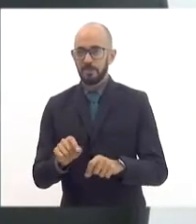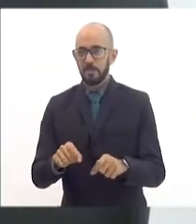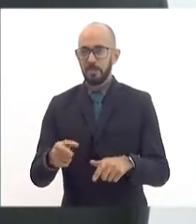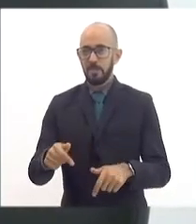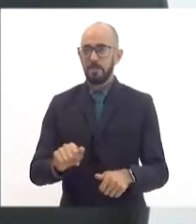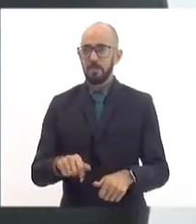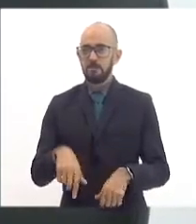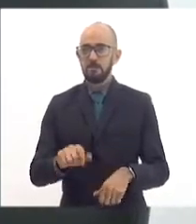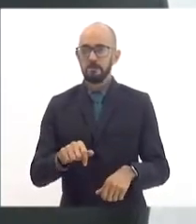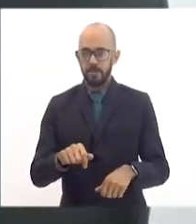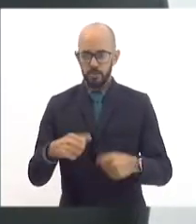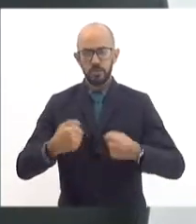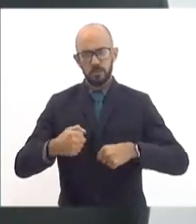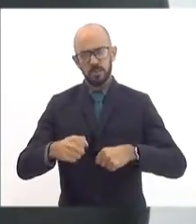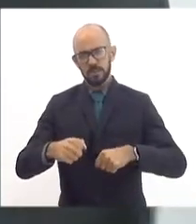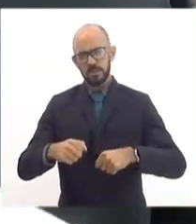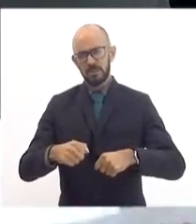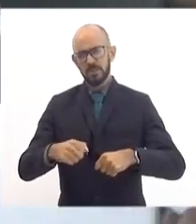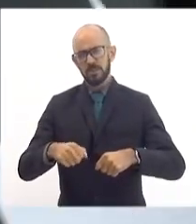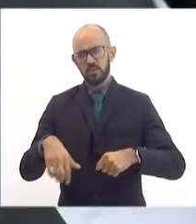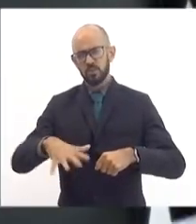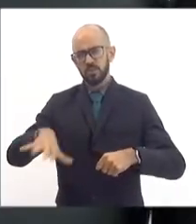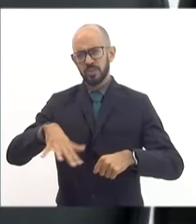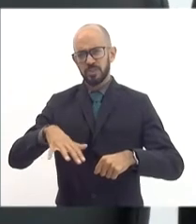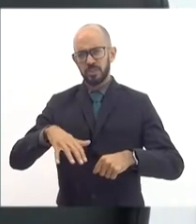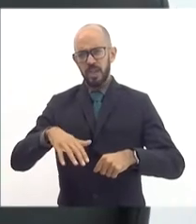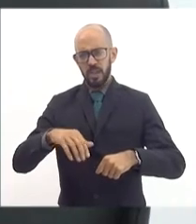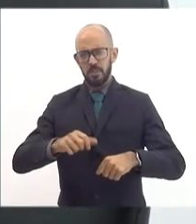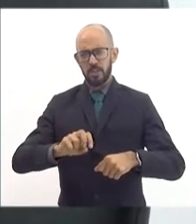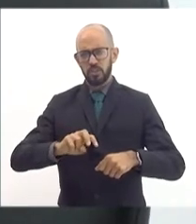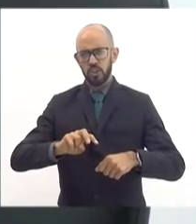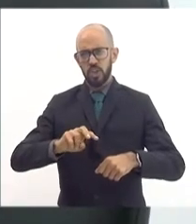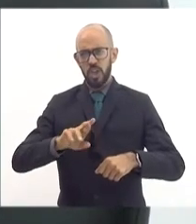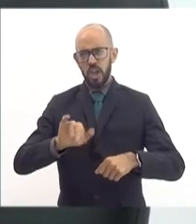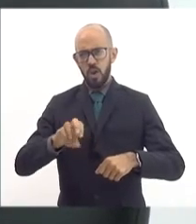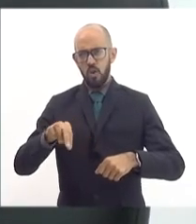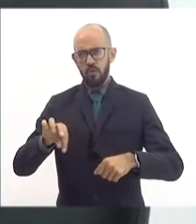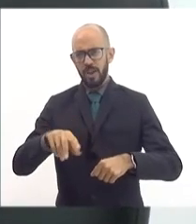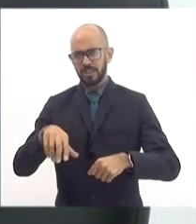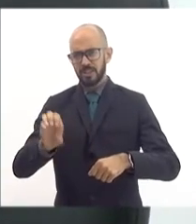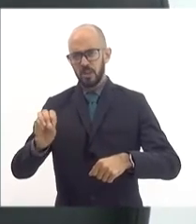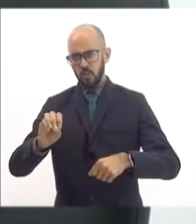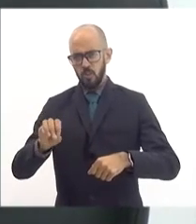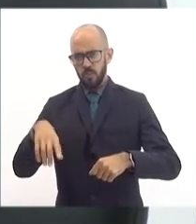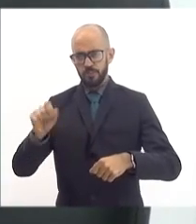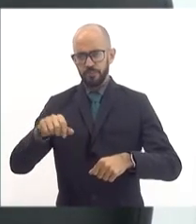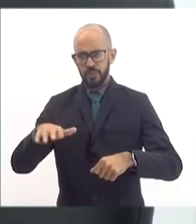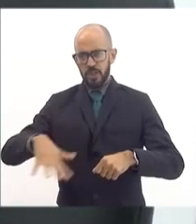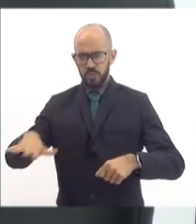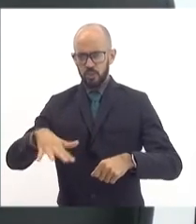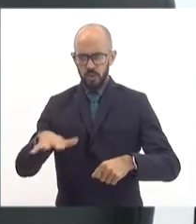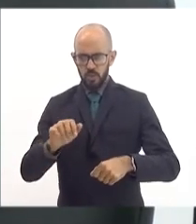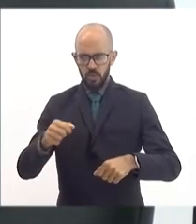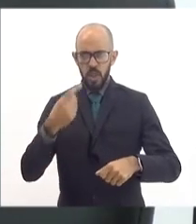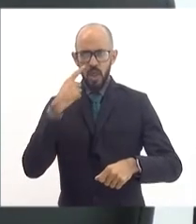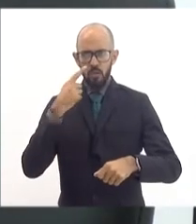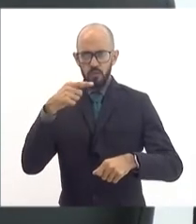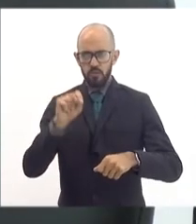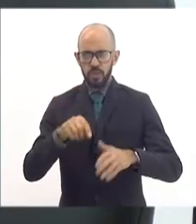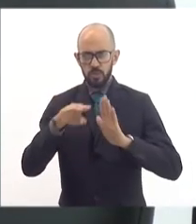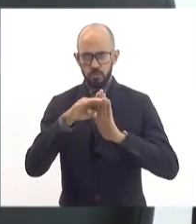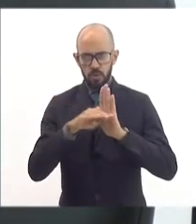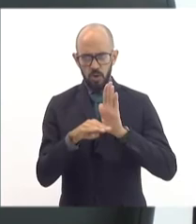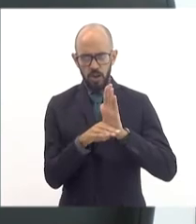de um sistema regional de inovação e muito foco na questão regional. Eu uma vez ouvi um programa que era Pensa Rio,